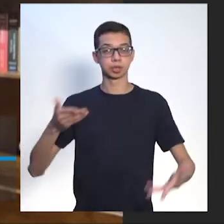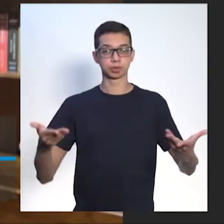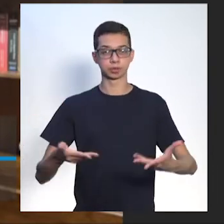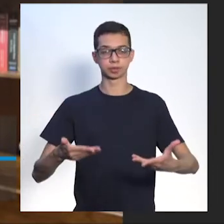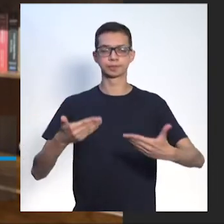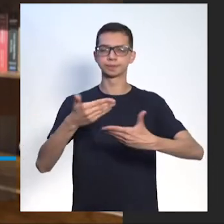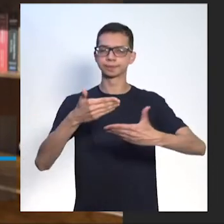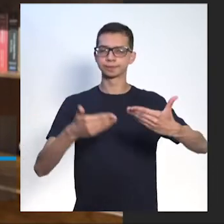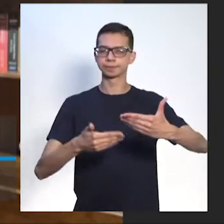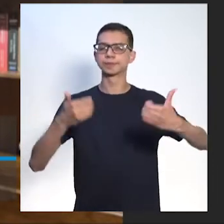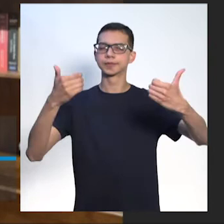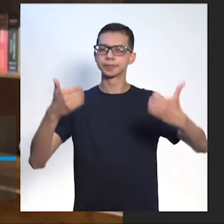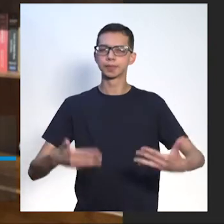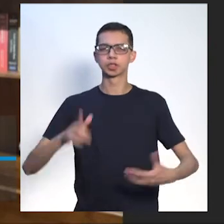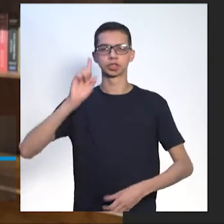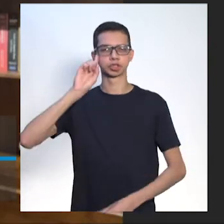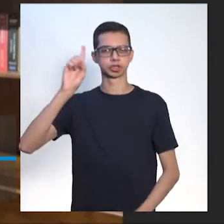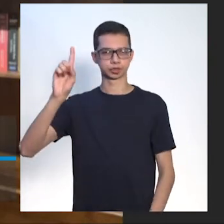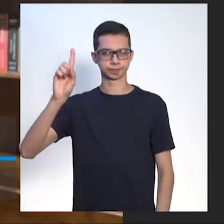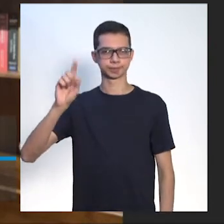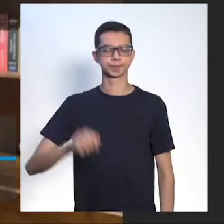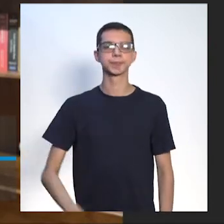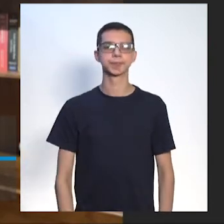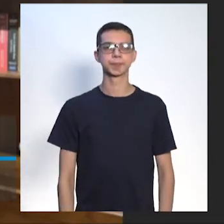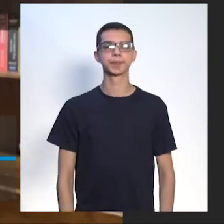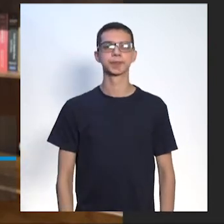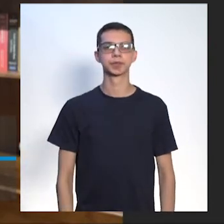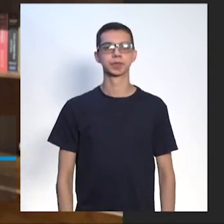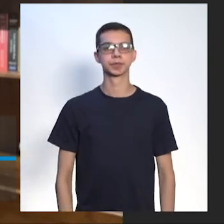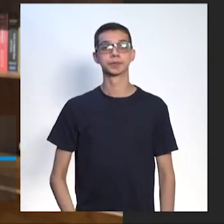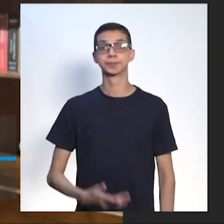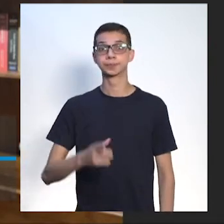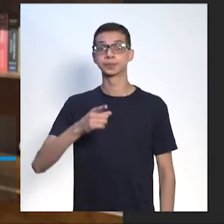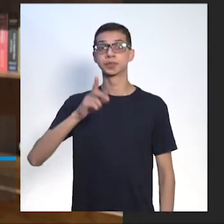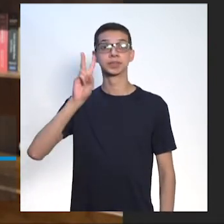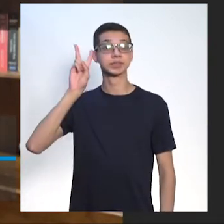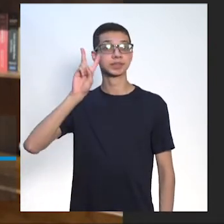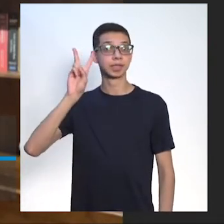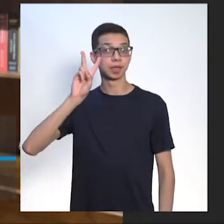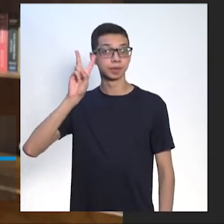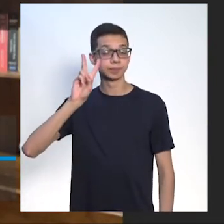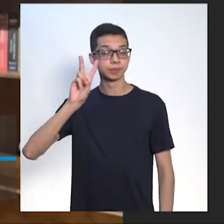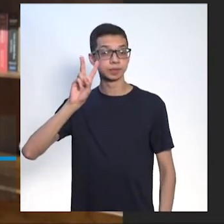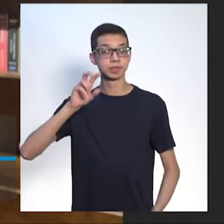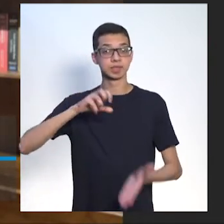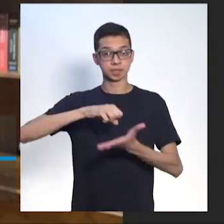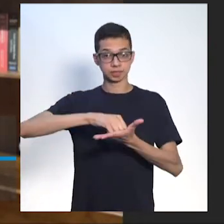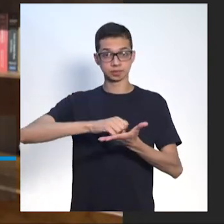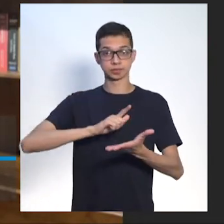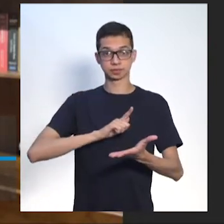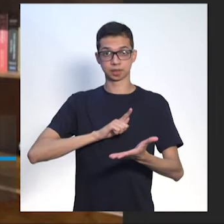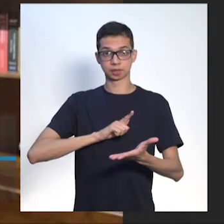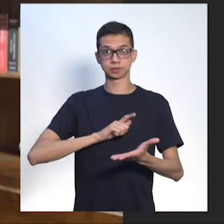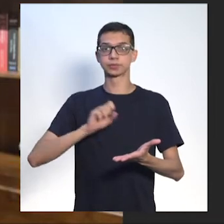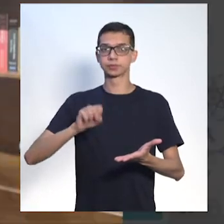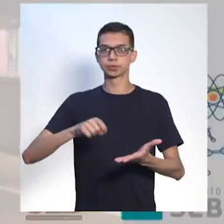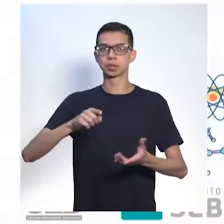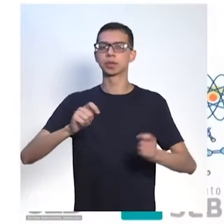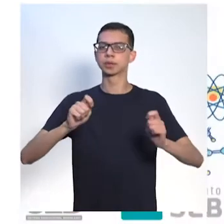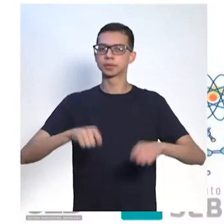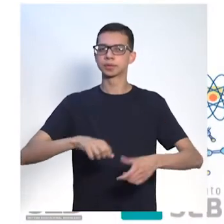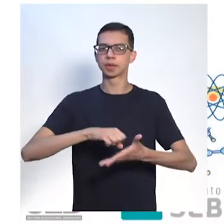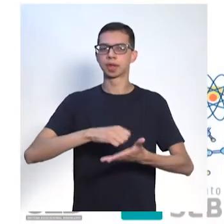que fala exatamente das datas. Relembrando, tem ainda inscrição? Tem. Você pode se inscrever